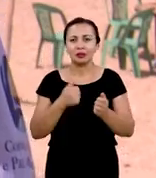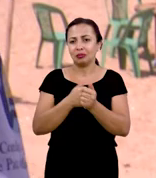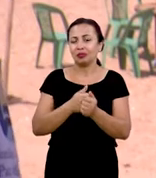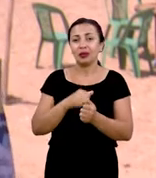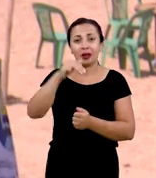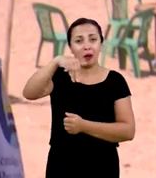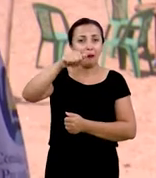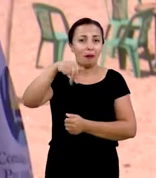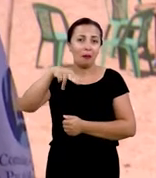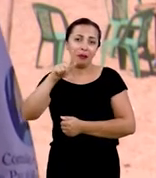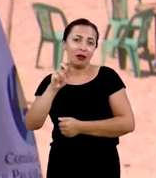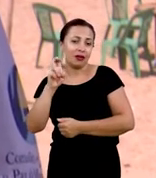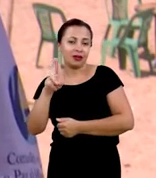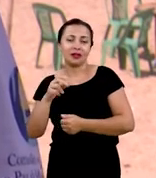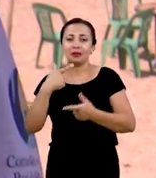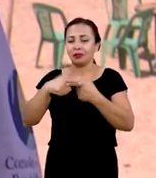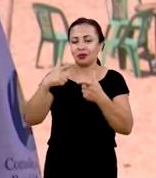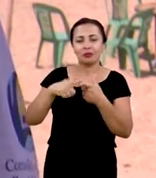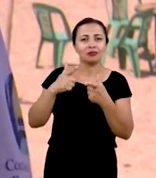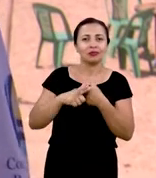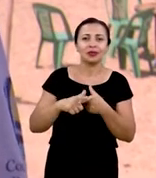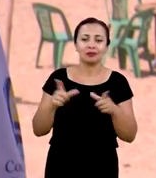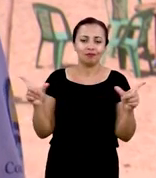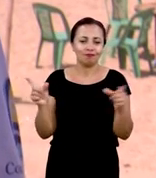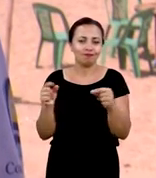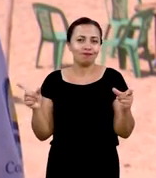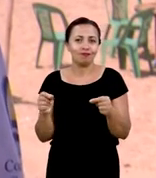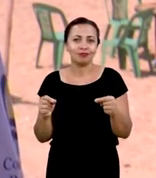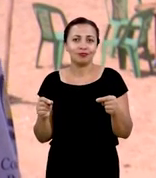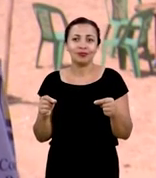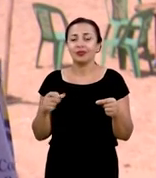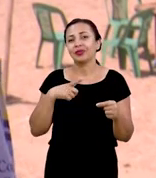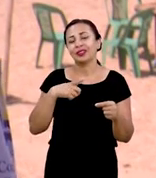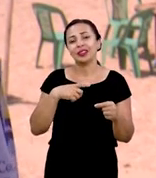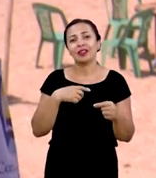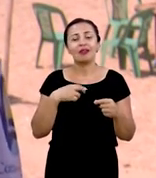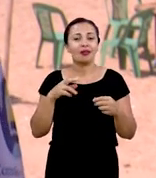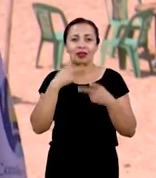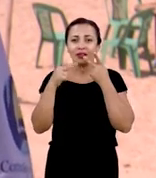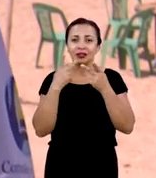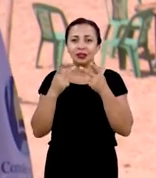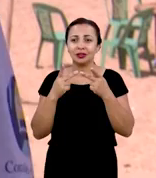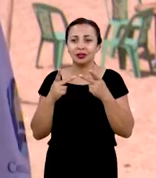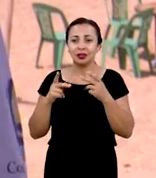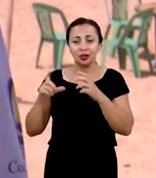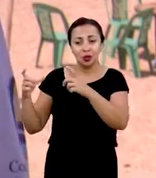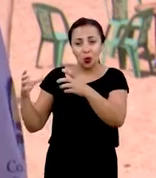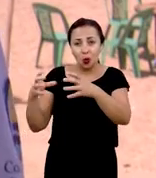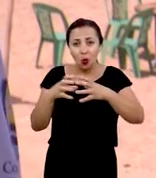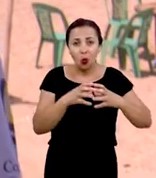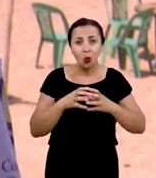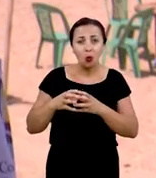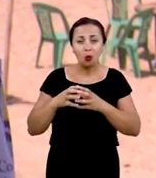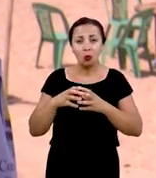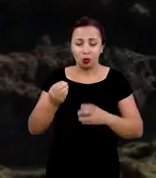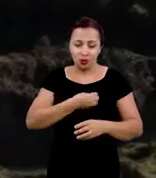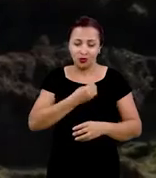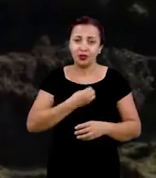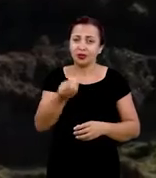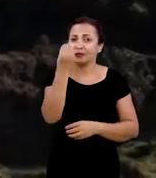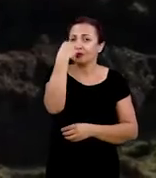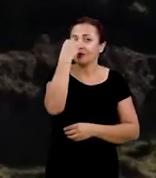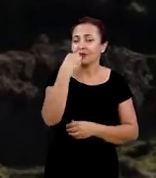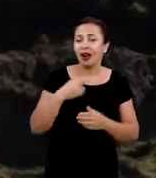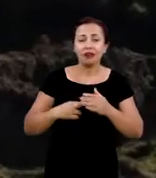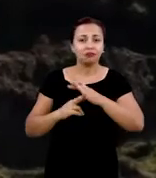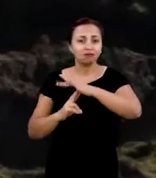próximo ao manguezal, né? Então, isso daí, a gente está falando de ecossistemas muito frágeis, né? E num cenário de mudanças climáticas